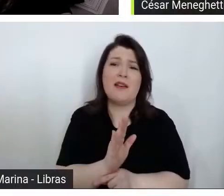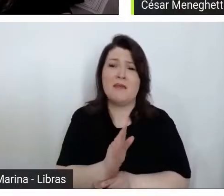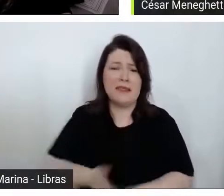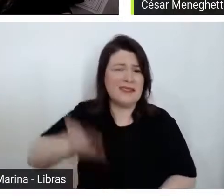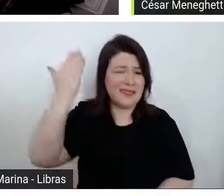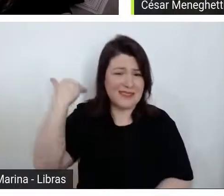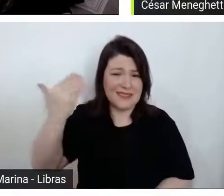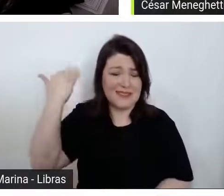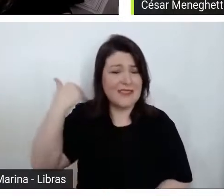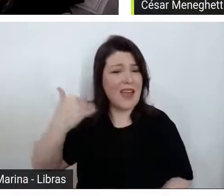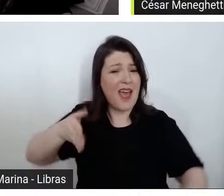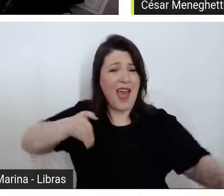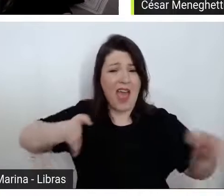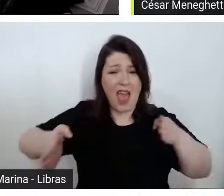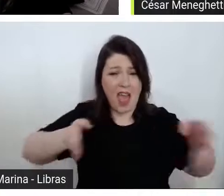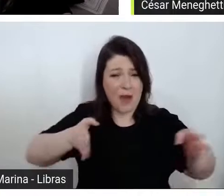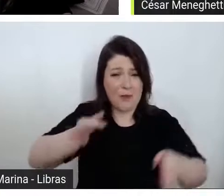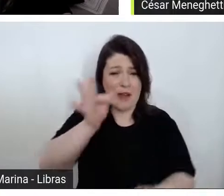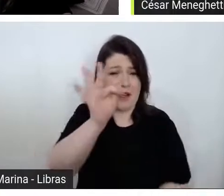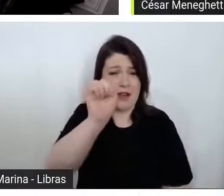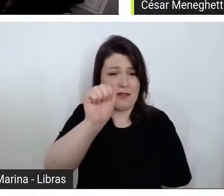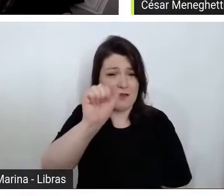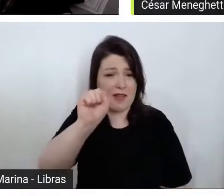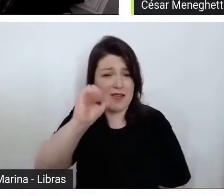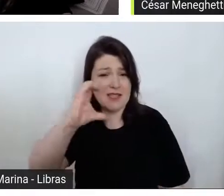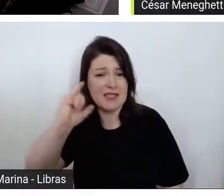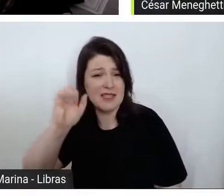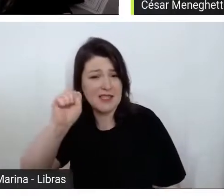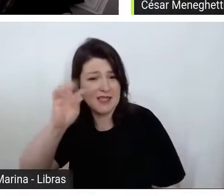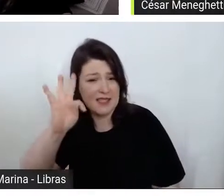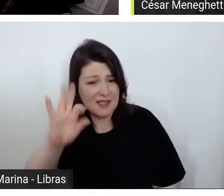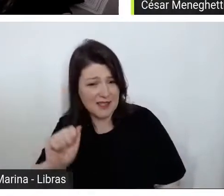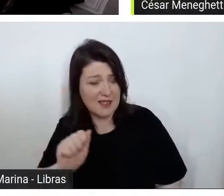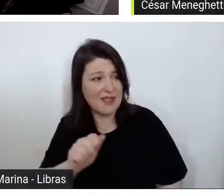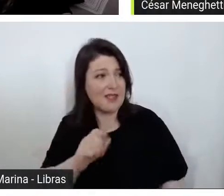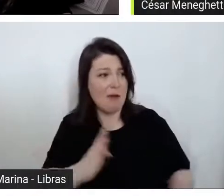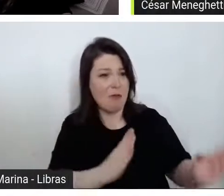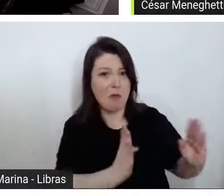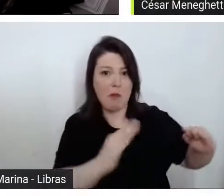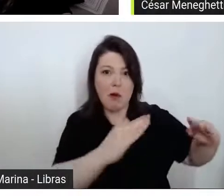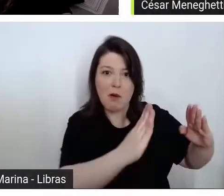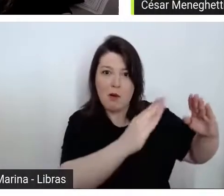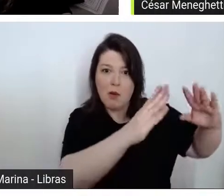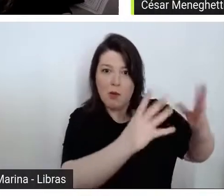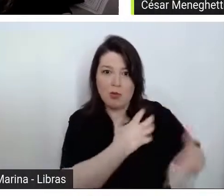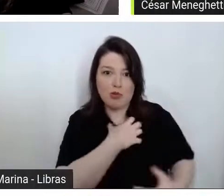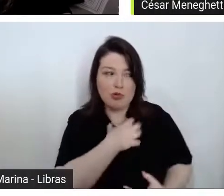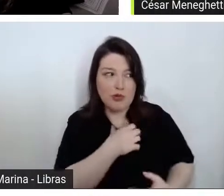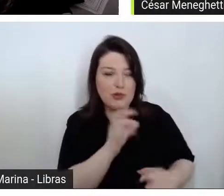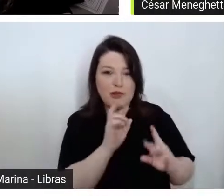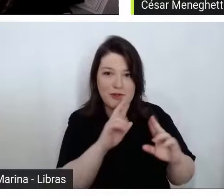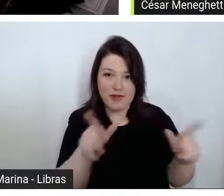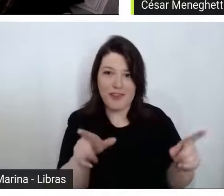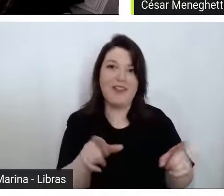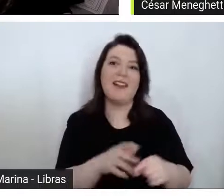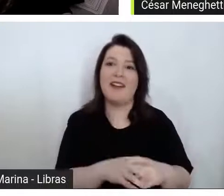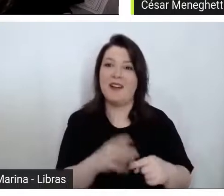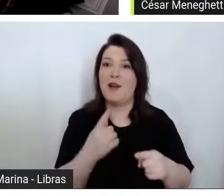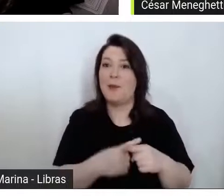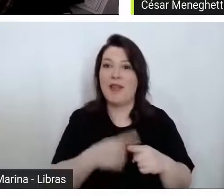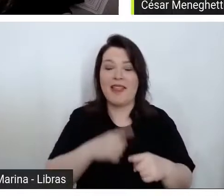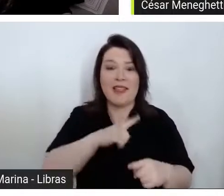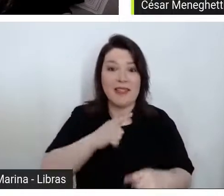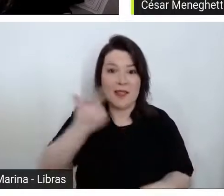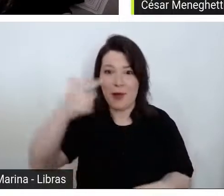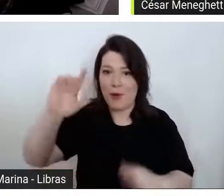pré-fascista, por ali, fascista, que tem uma arquitetura... Mas esses caras, para contrastar o Perigo Vermelho, porque tinha uma outra escola de